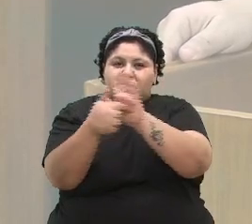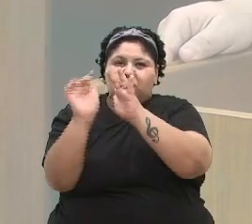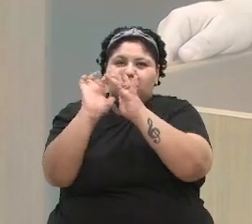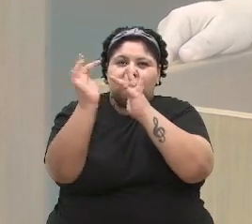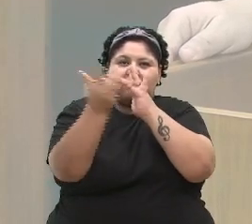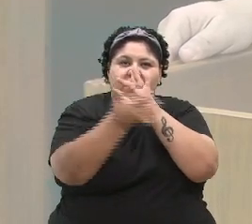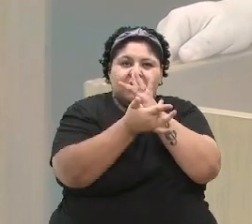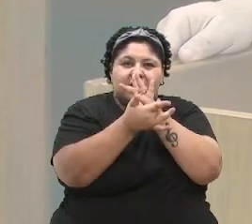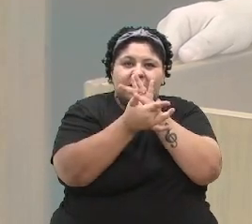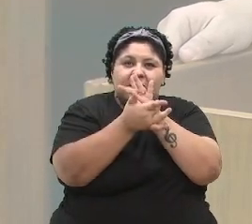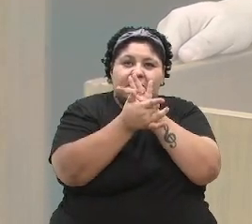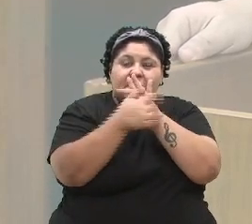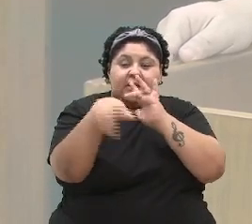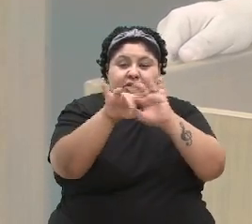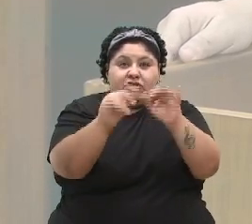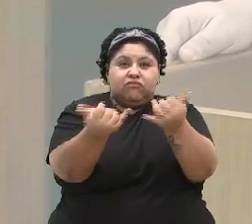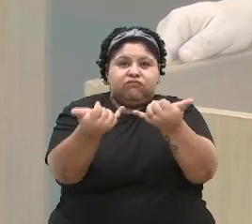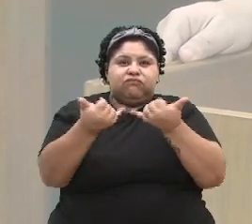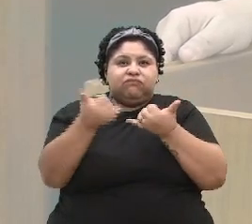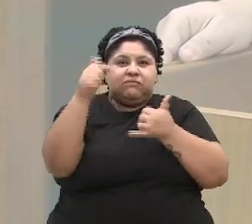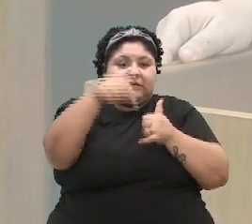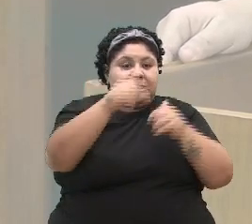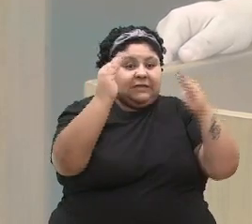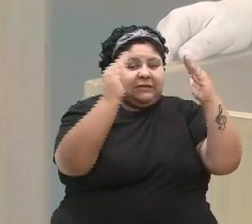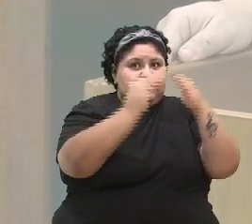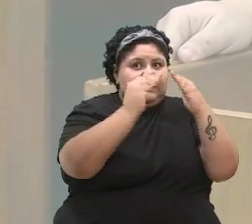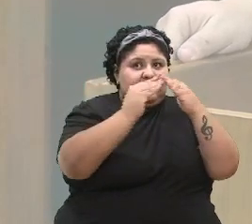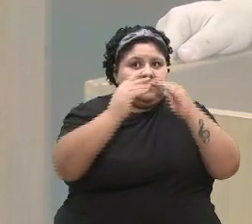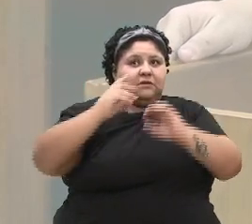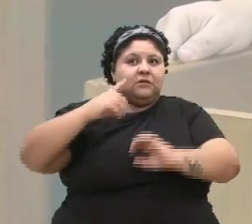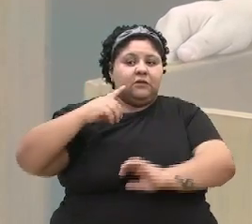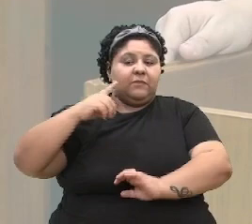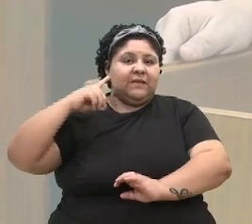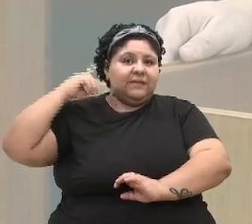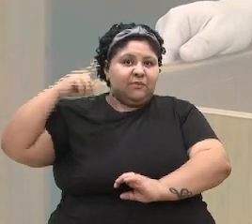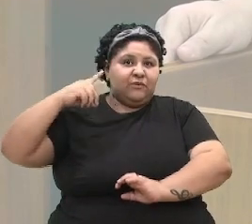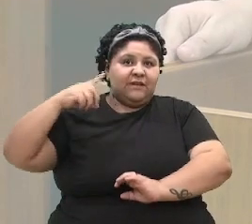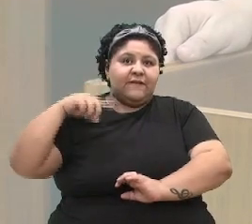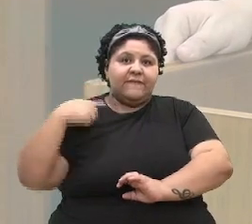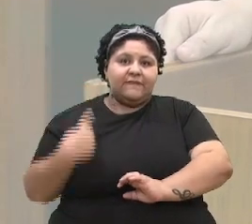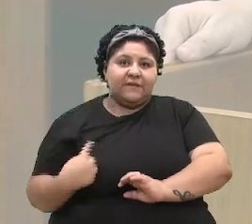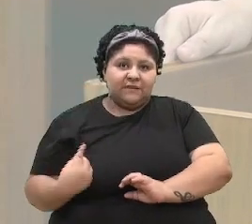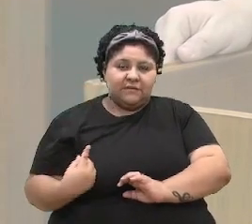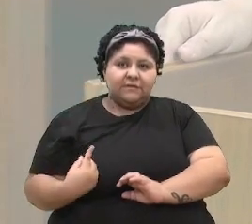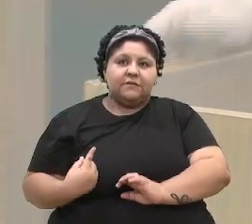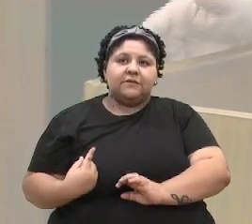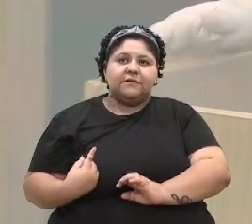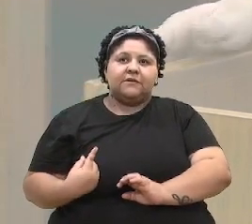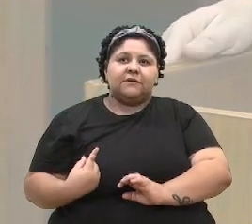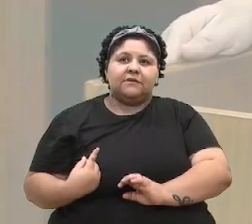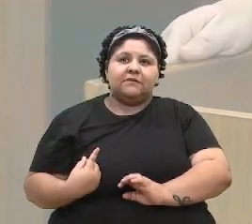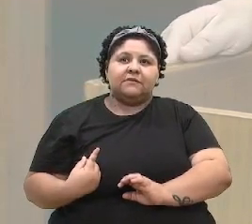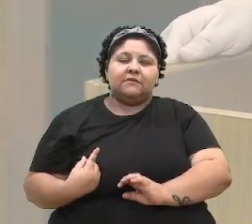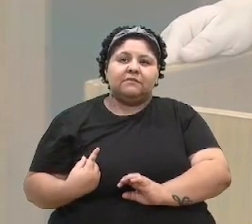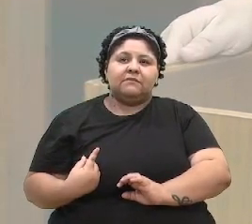foi notificado nesta casa pela deputada federal Denise Pessoa, uma